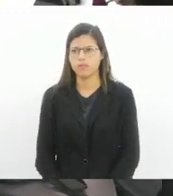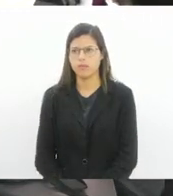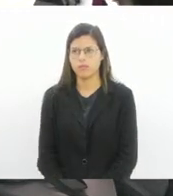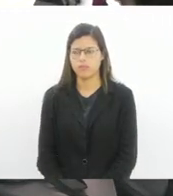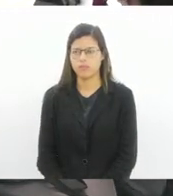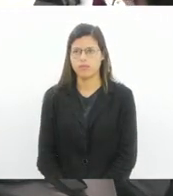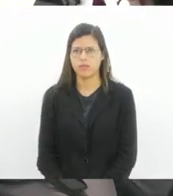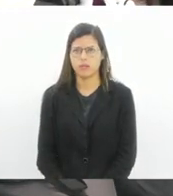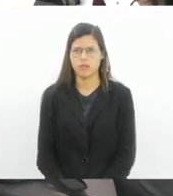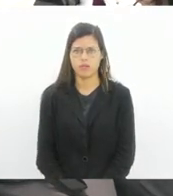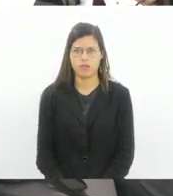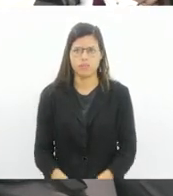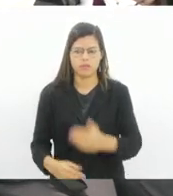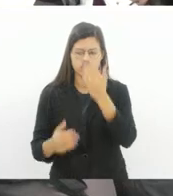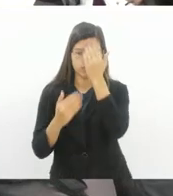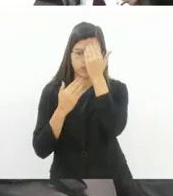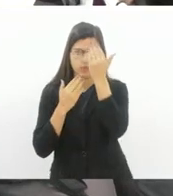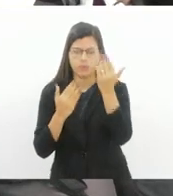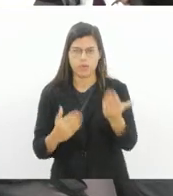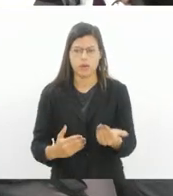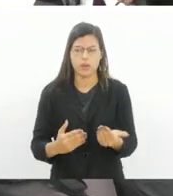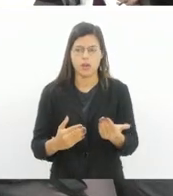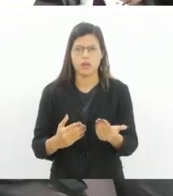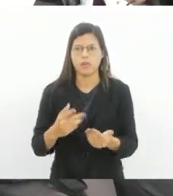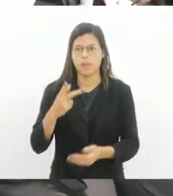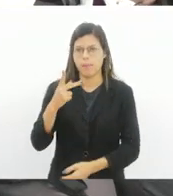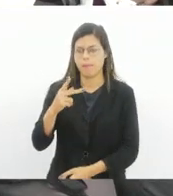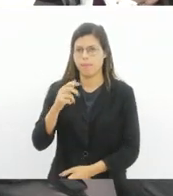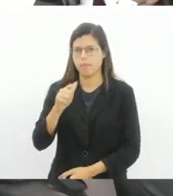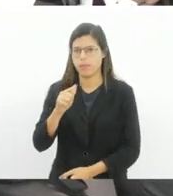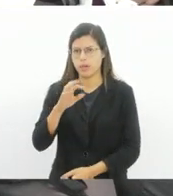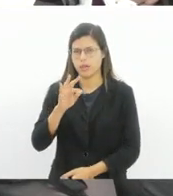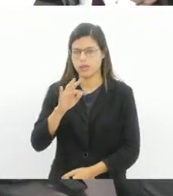Muito obrigada, senhora Patrícia Félix. Inclusive,